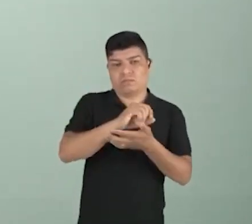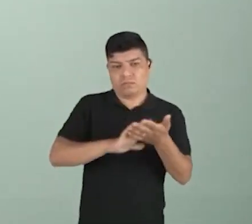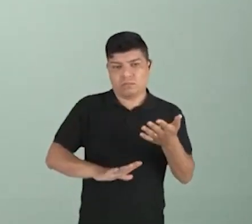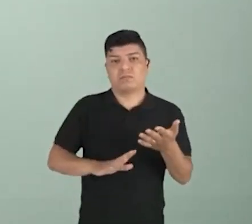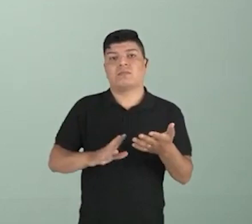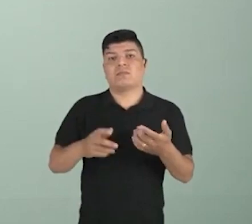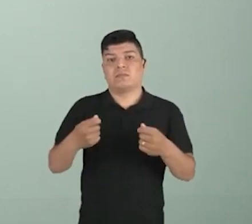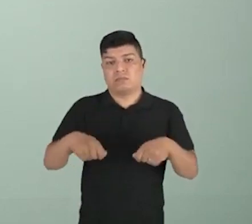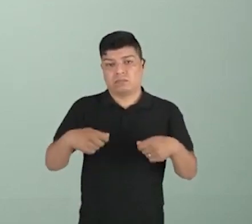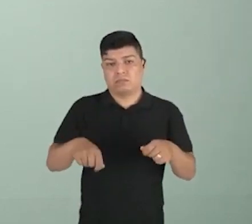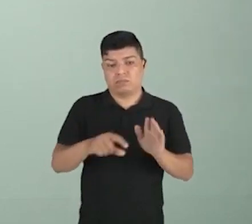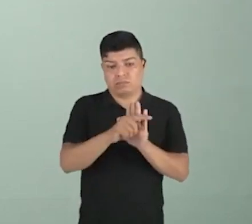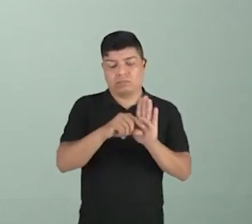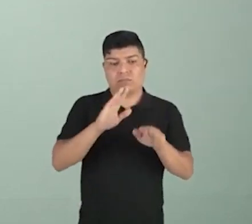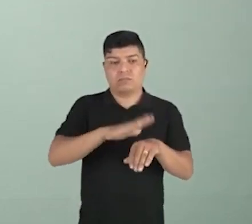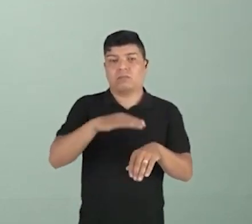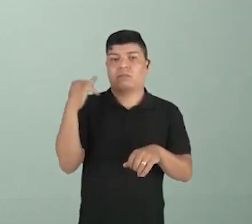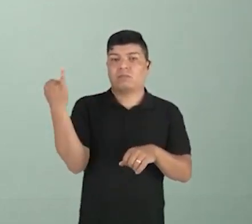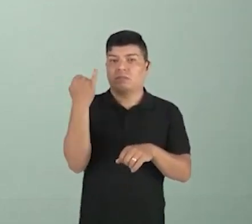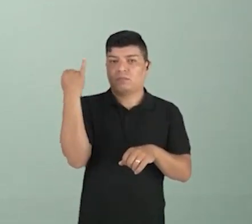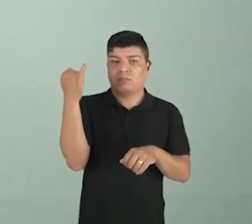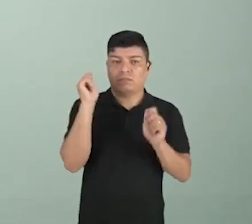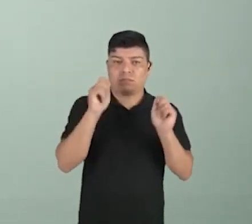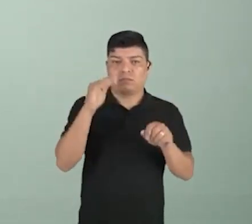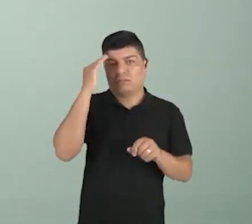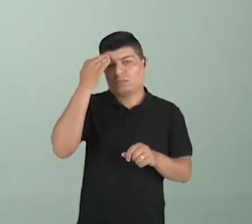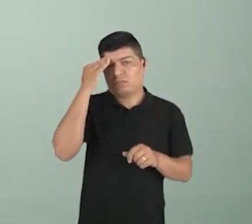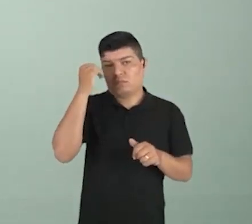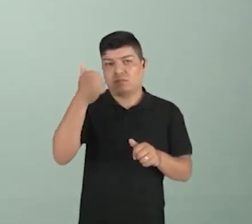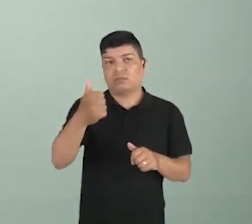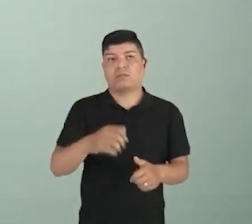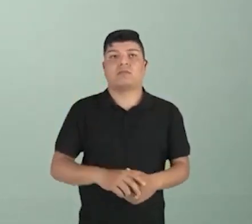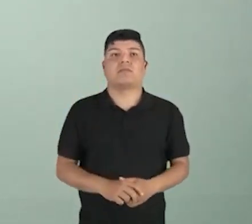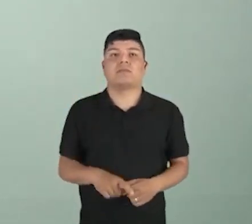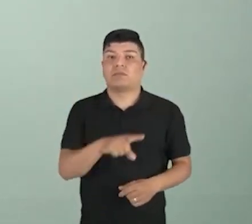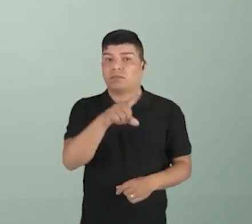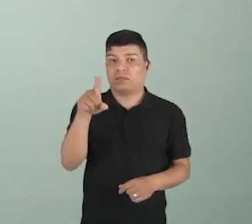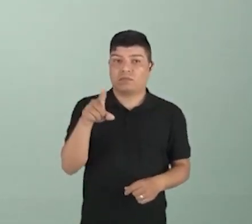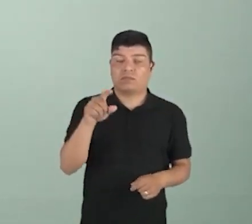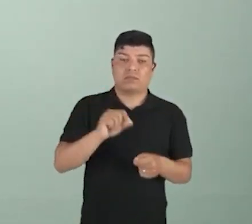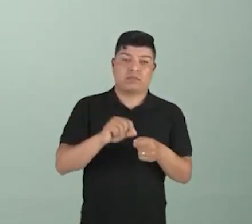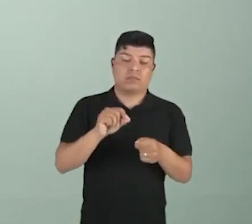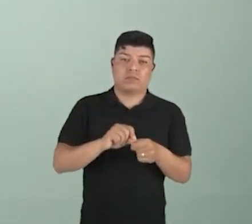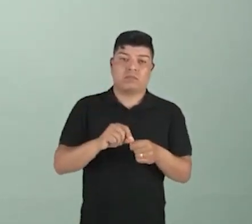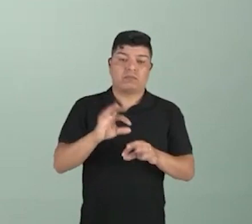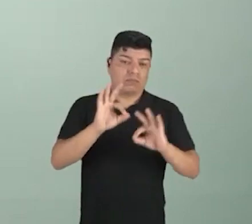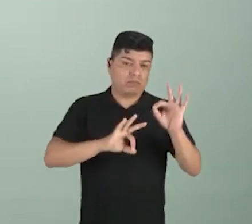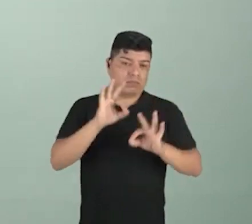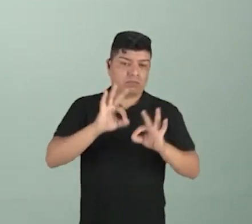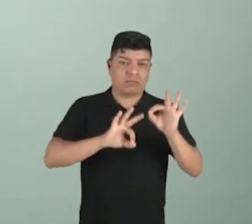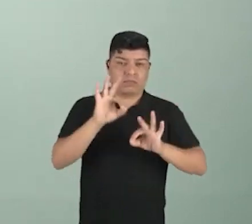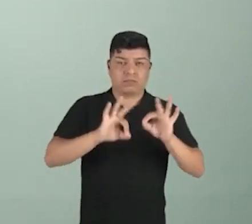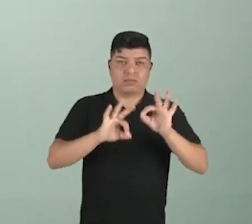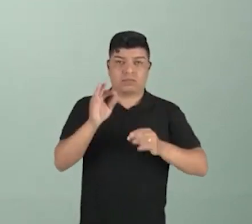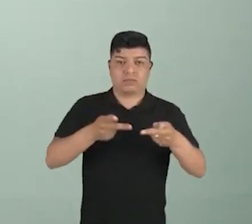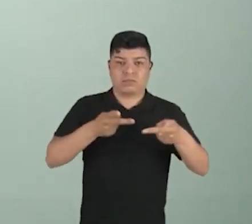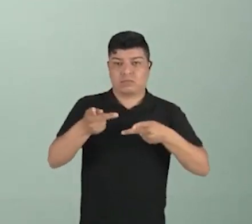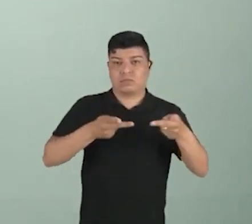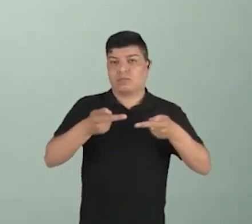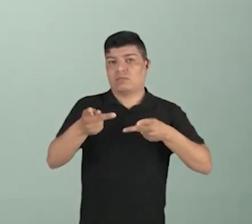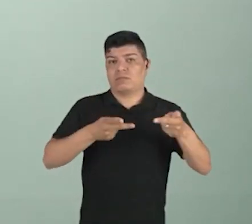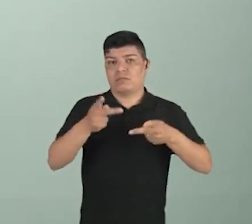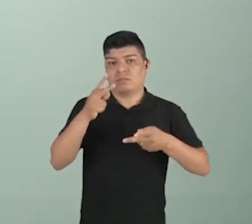atividades, e vai riscando as partes mais importantes para que vocês possam entender. Que vocês fazendo isso, construindo esse projeto